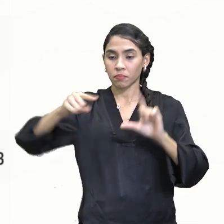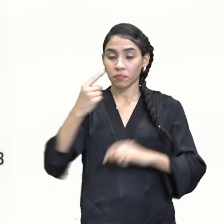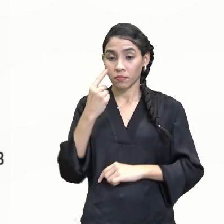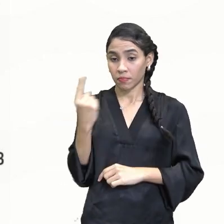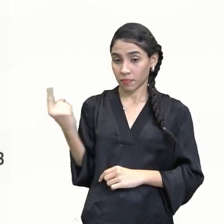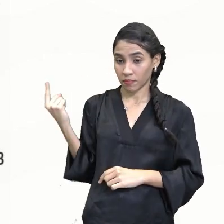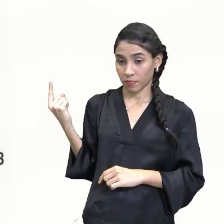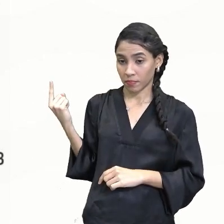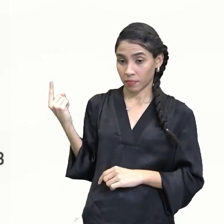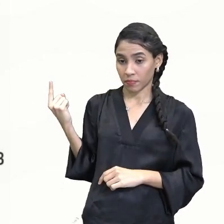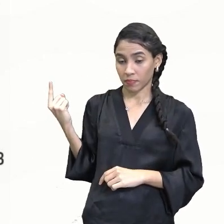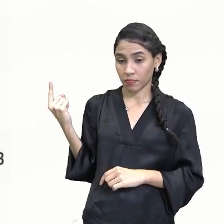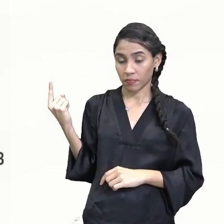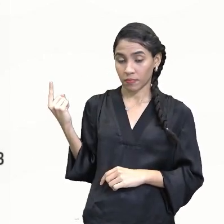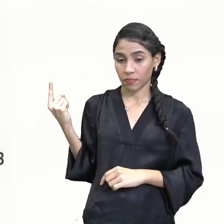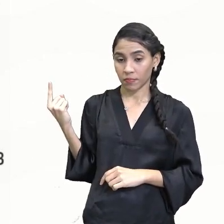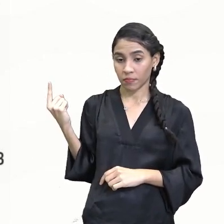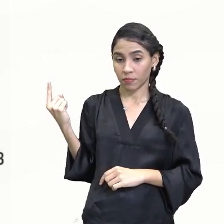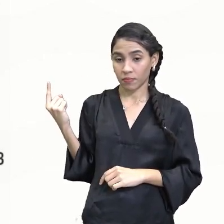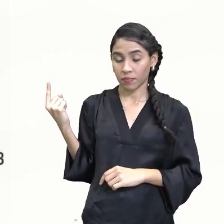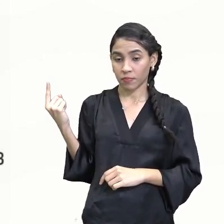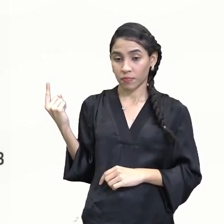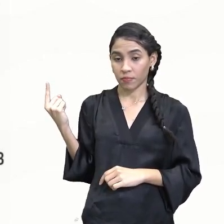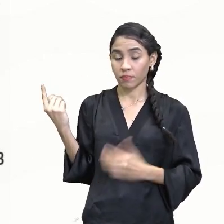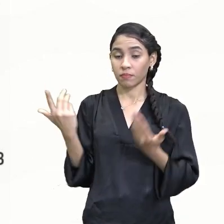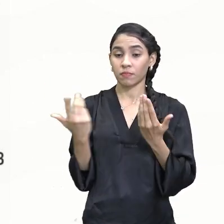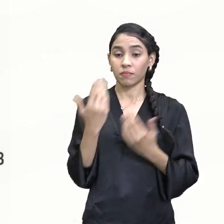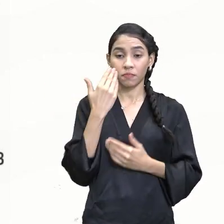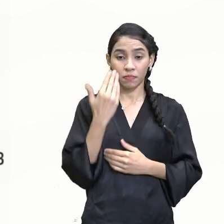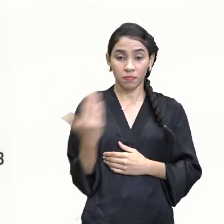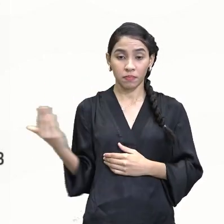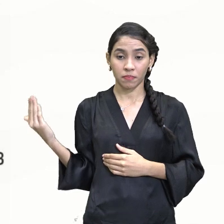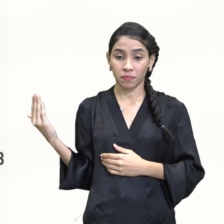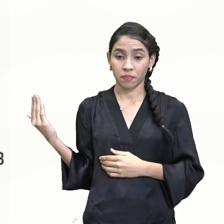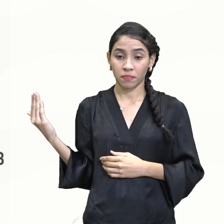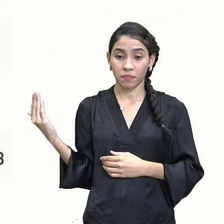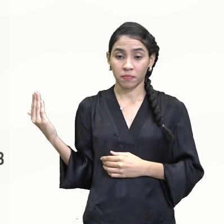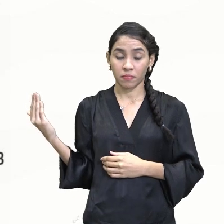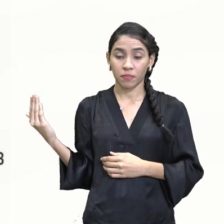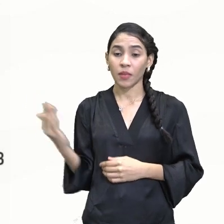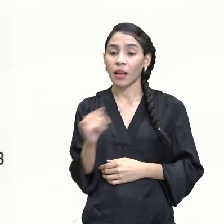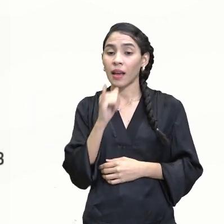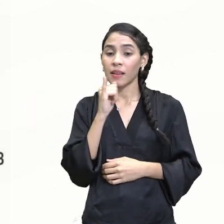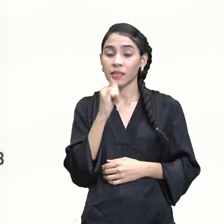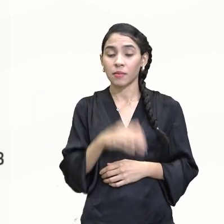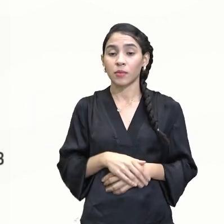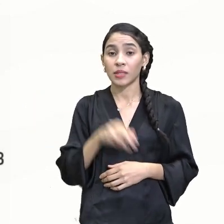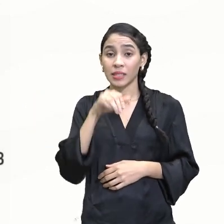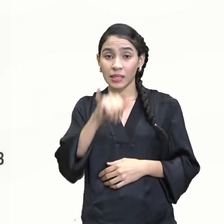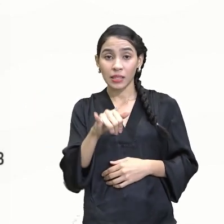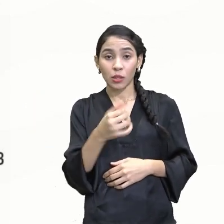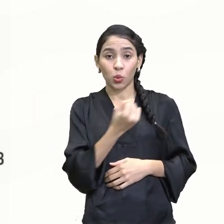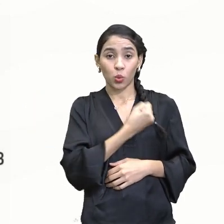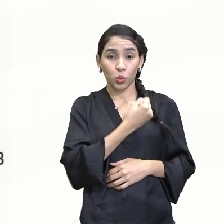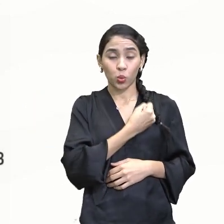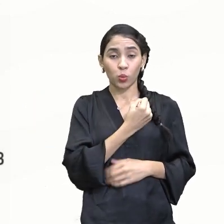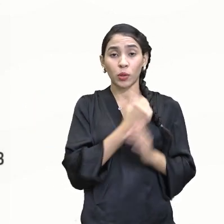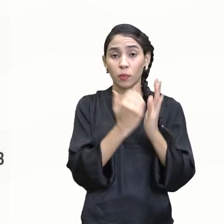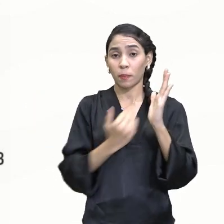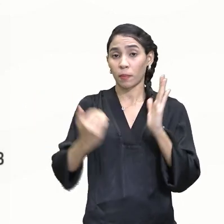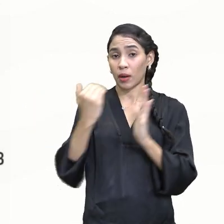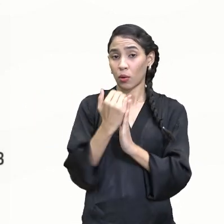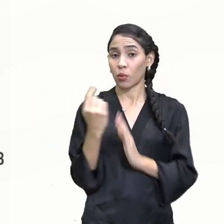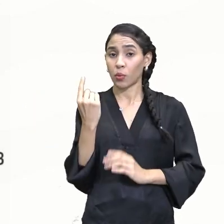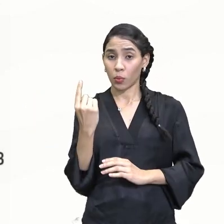De forma que resumida, e um padrão seria dessa forma. Quando a base ela é maior do